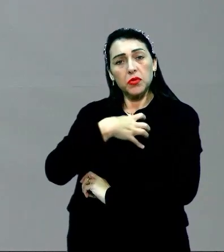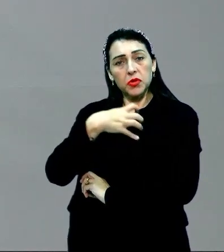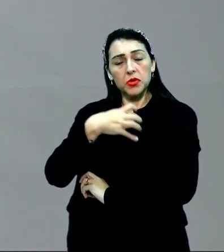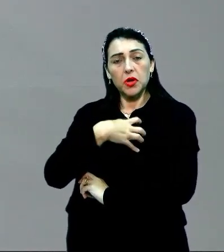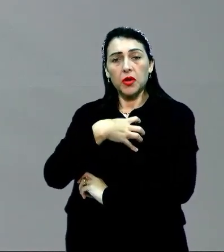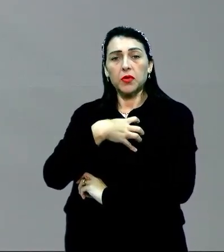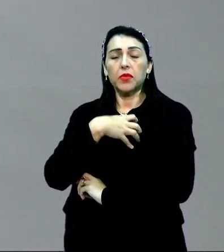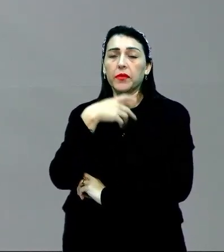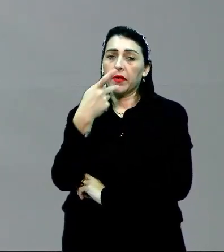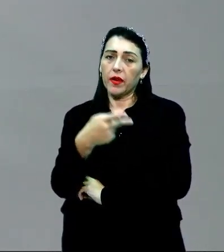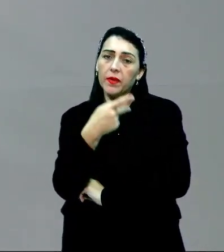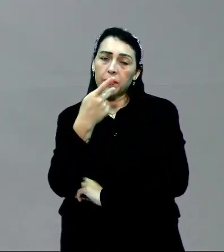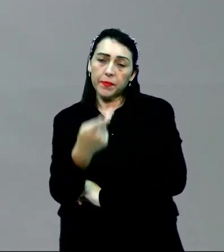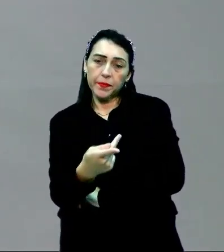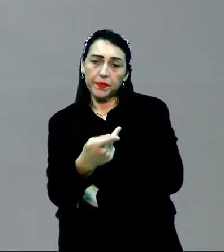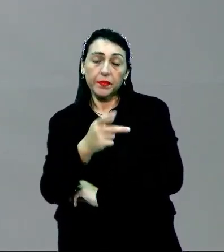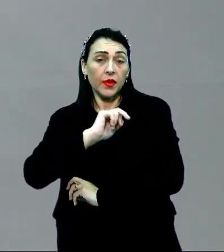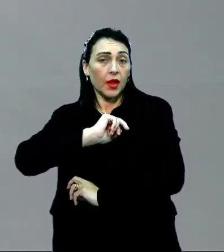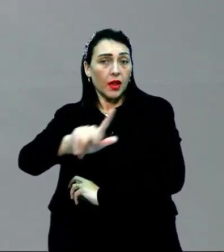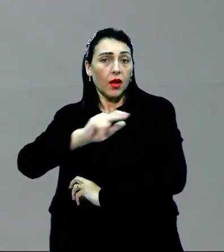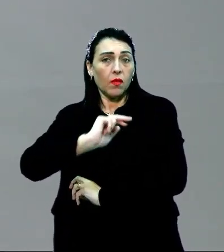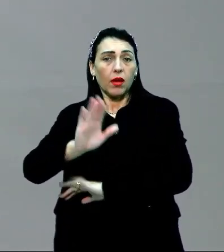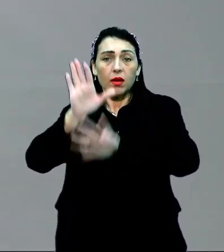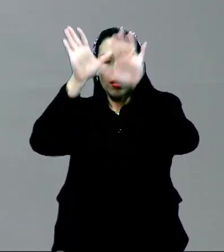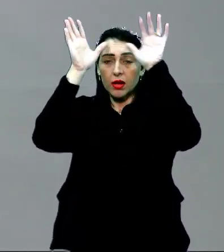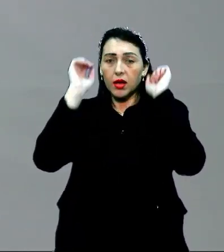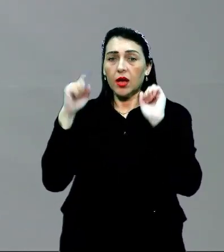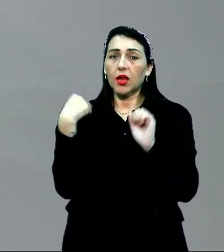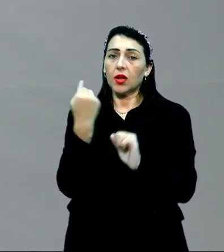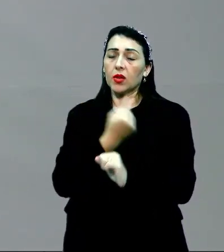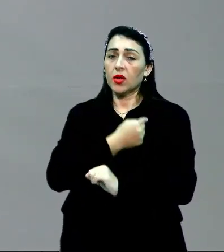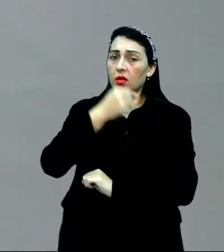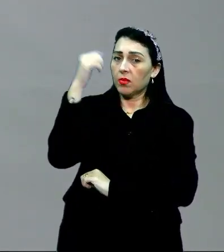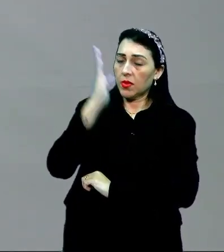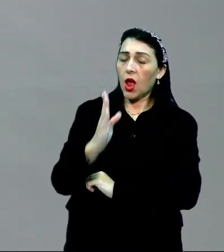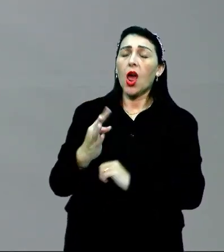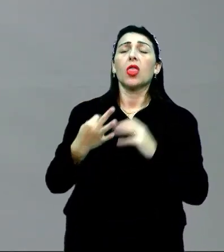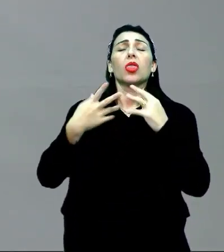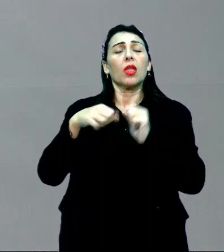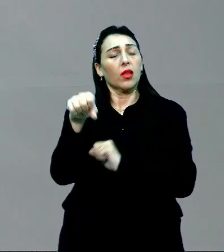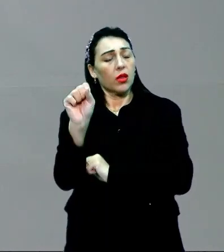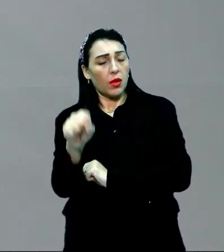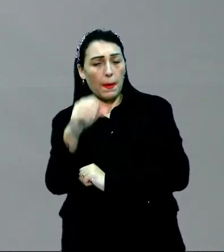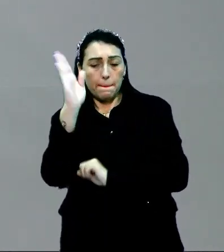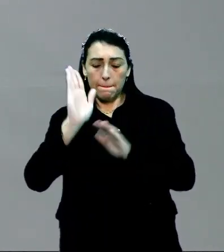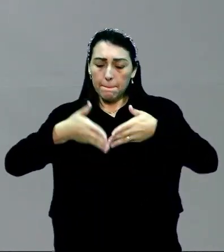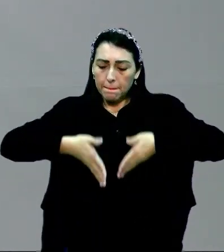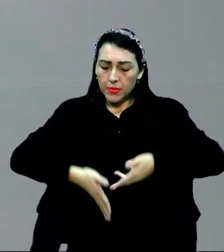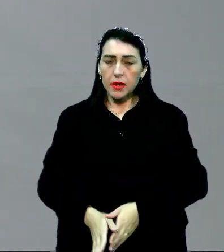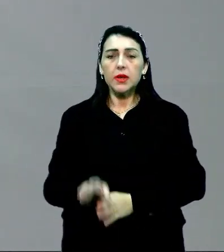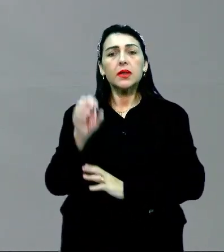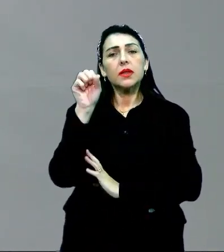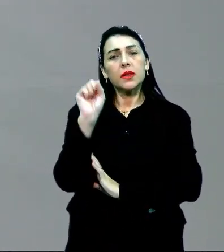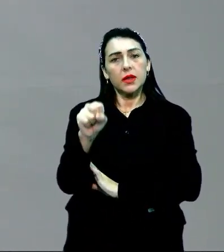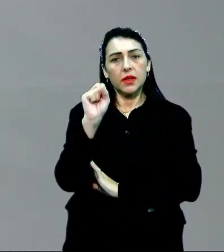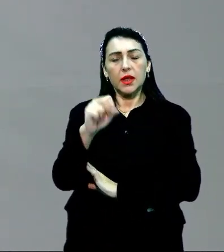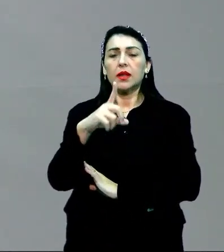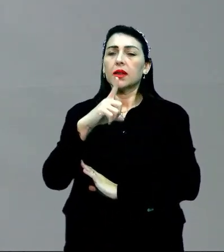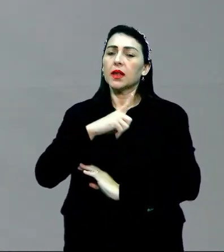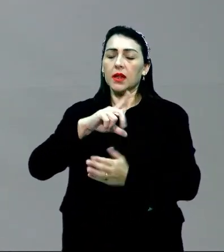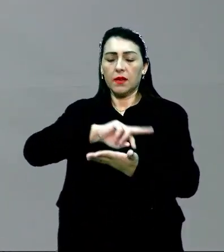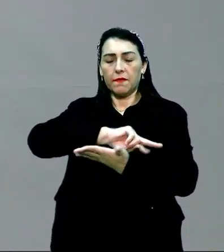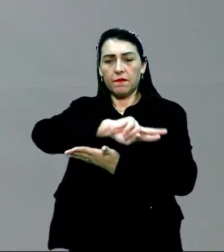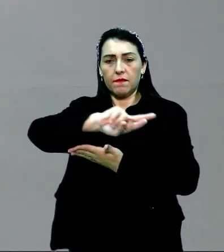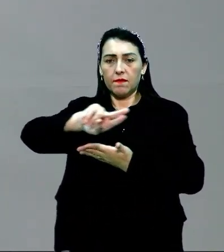de falar o nosso jeito né não é porque somos a criança que nós somos brasileiros Todos nós somos brasileiros né então existe